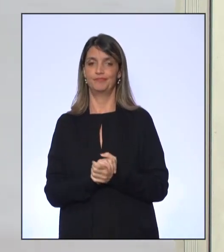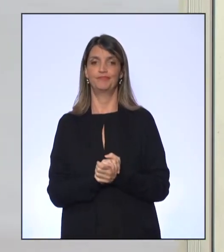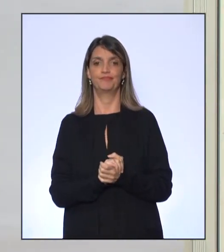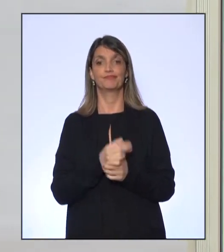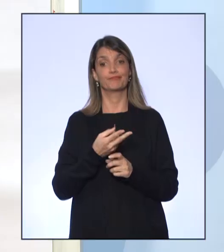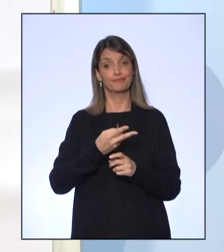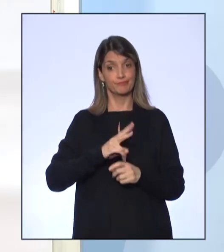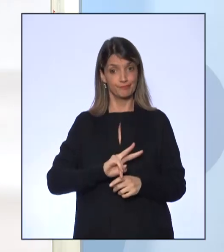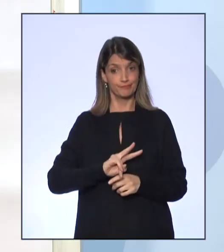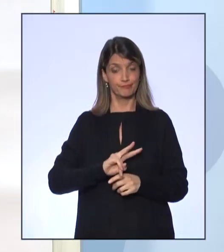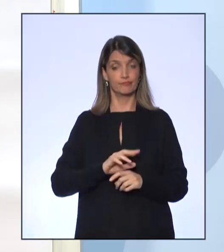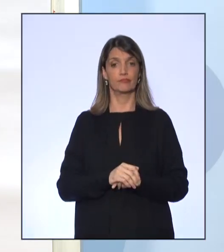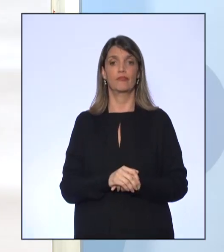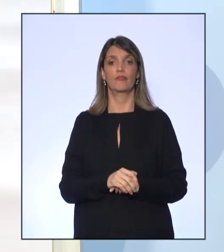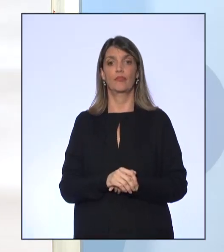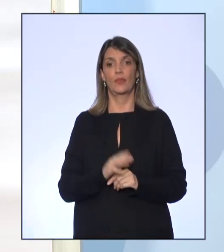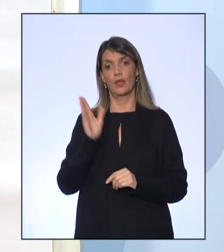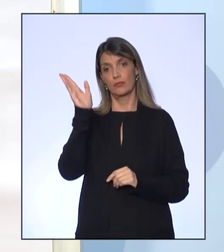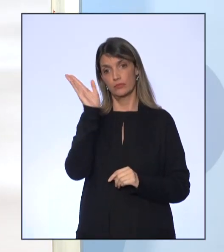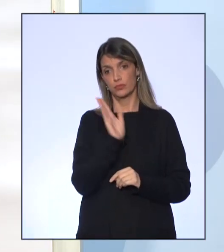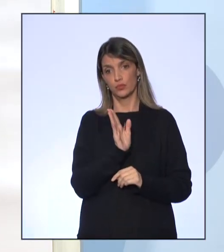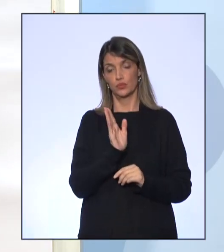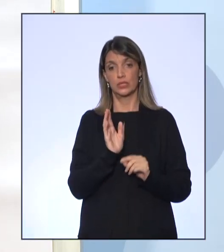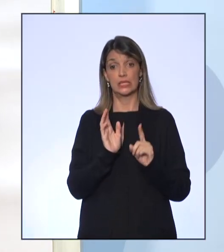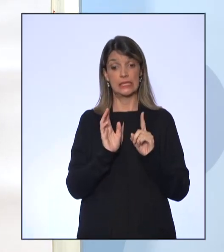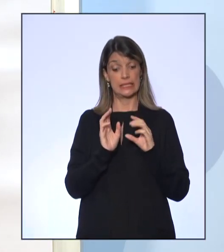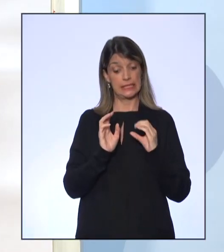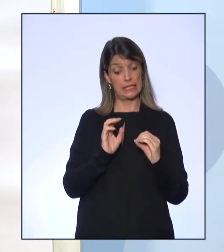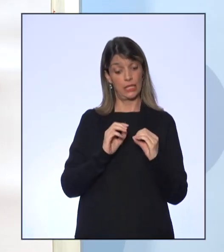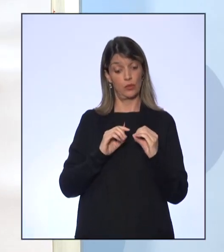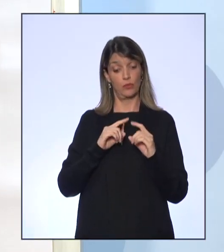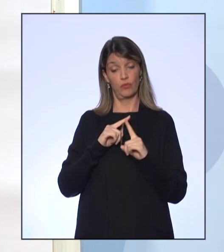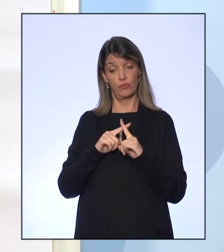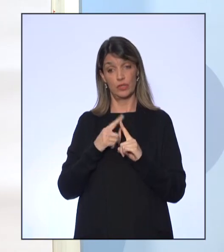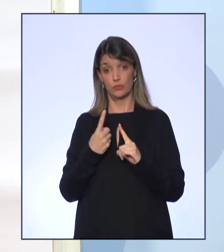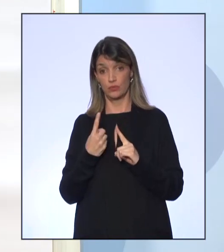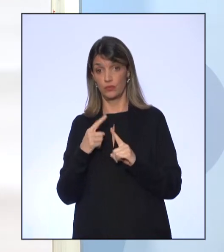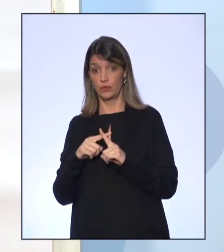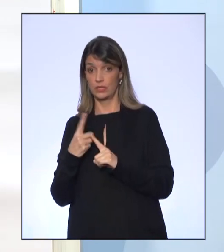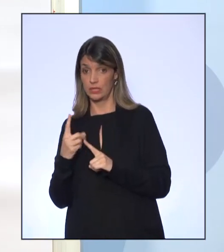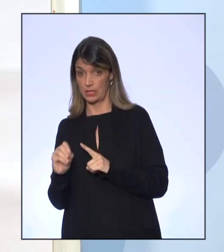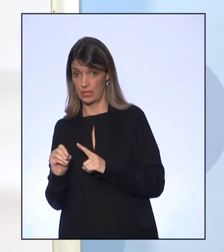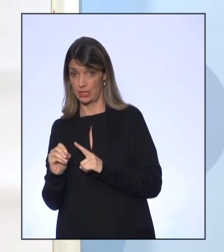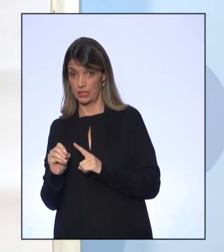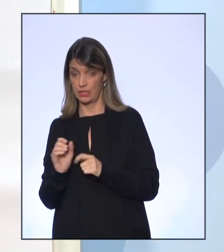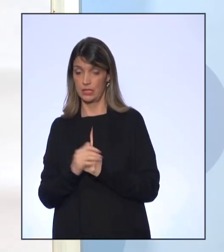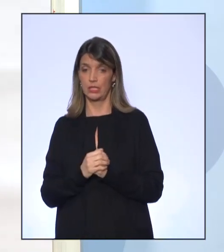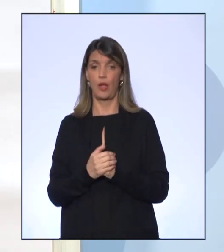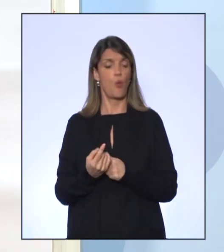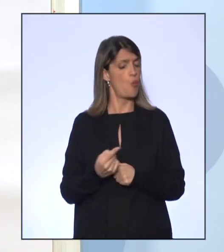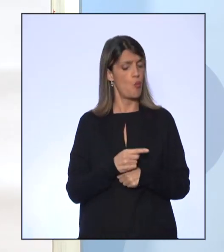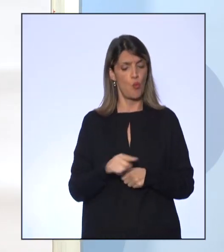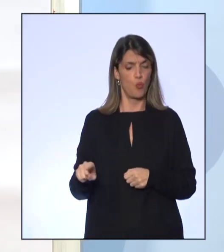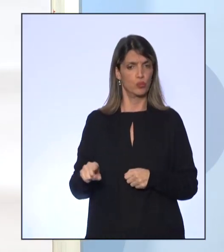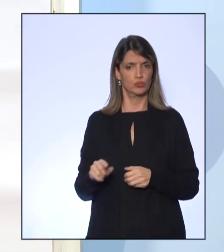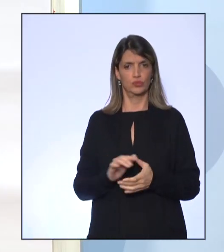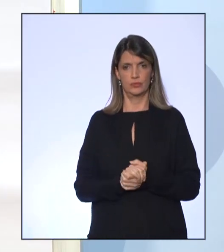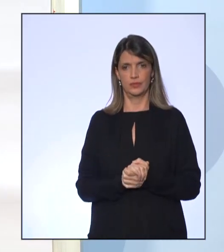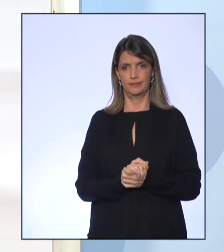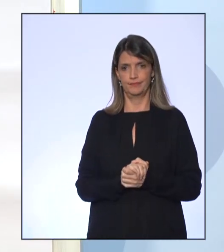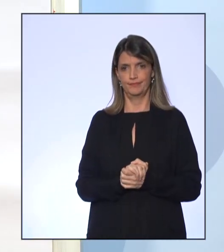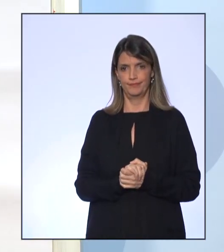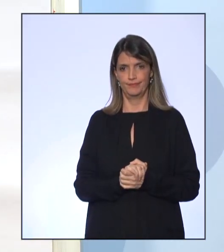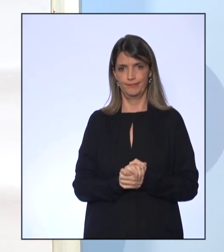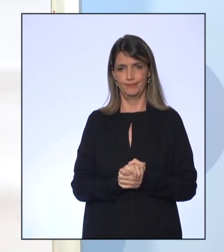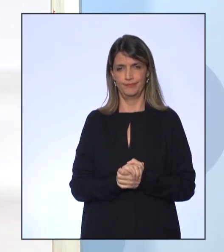venho para a outra aqui, ó. 0 vezes 1 vezes 10. E para a última aqui, ó.